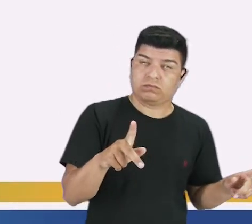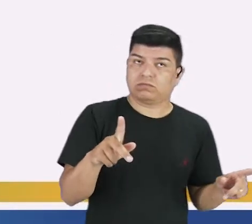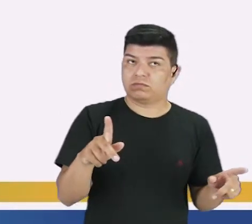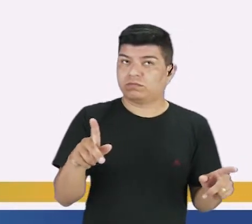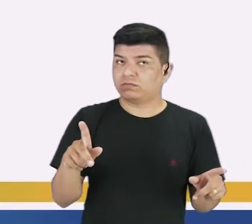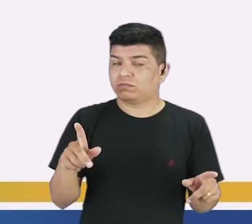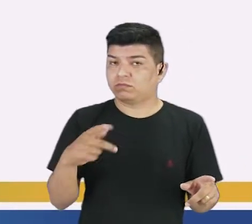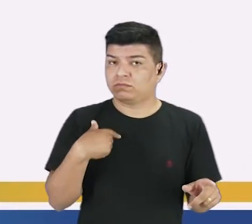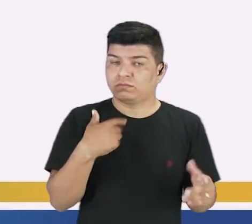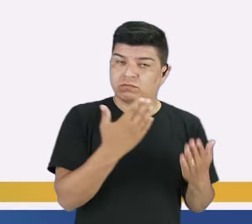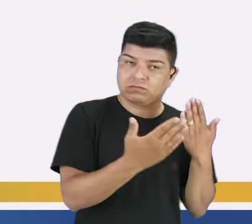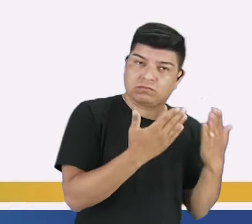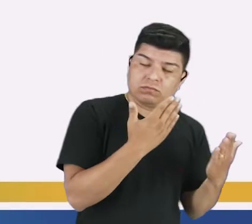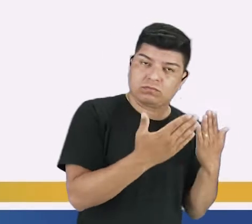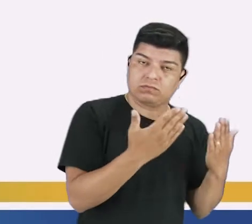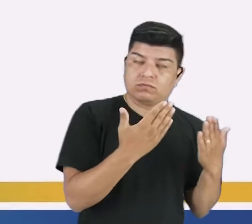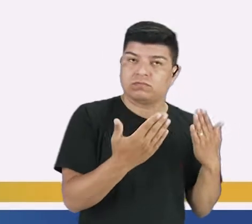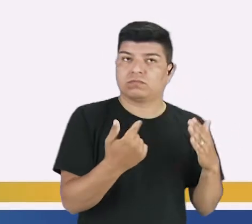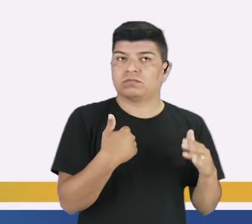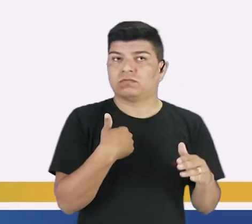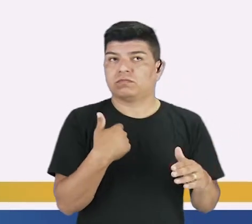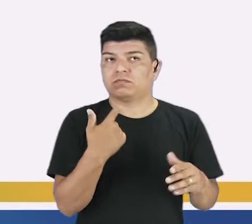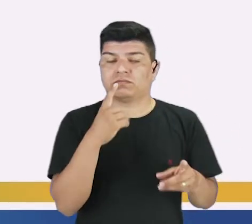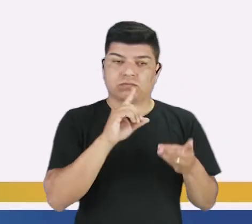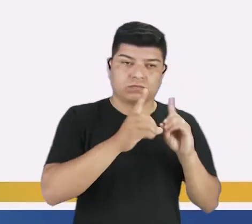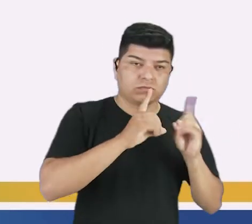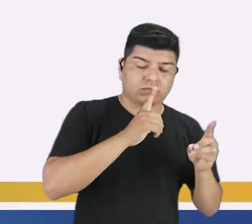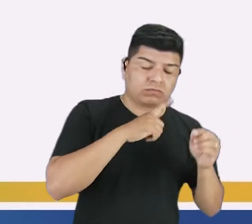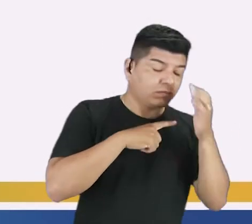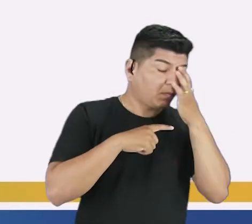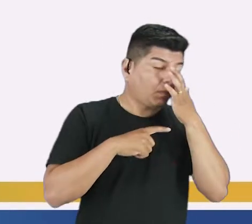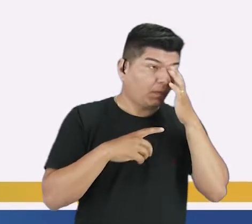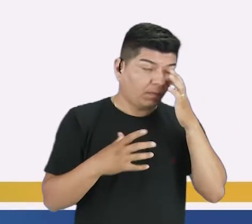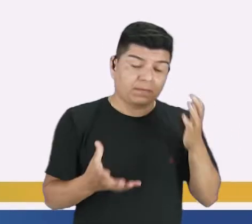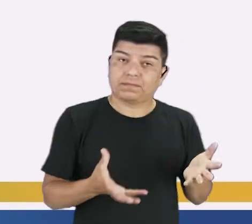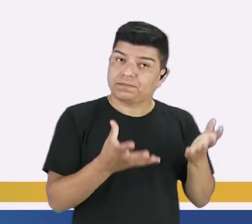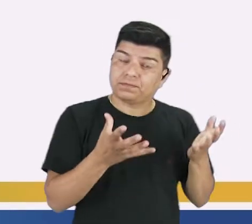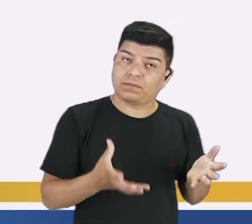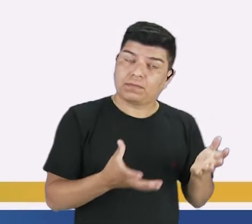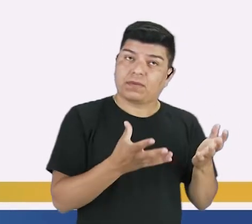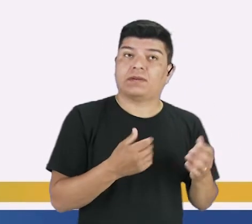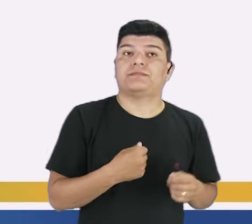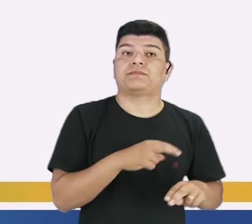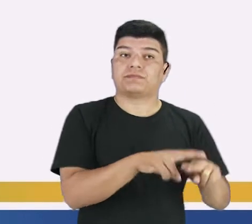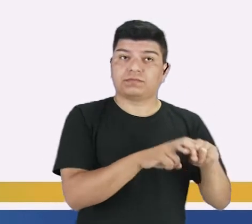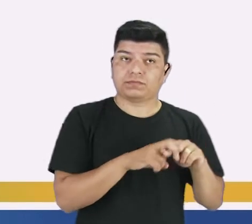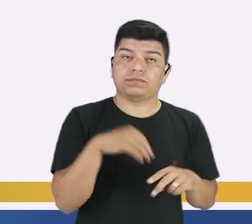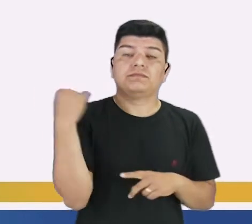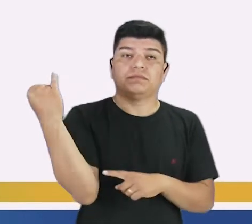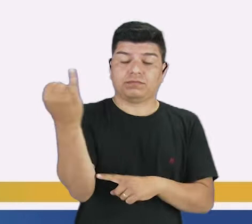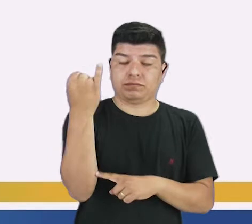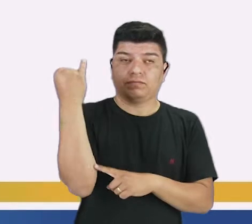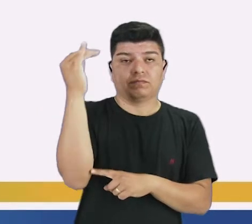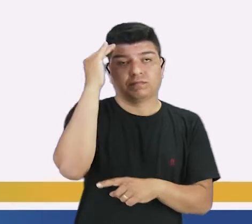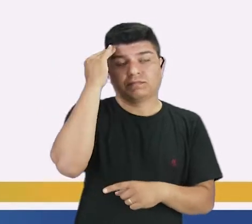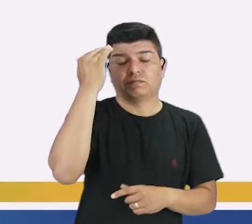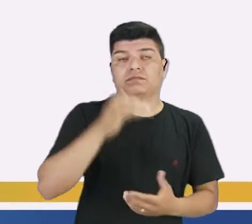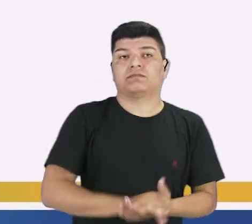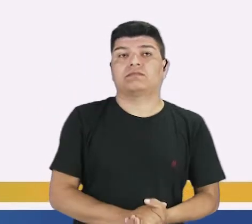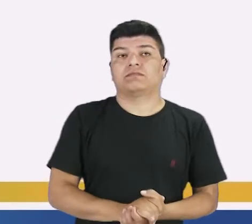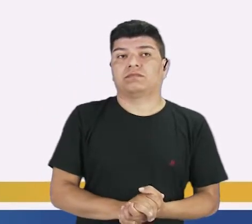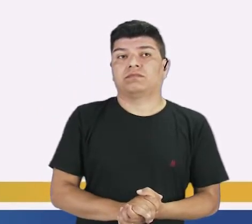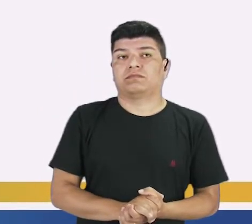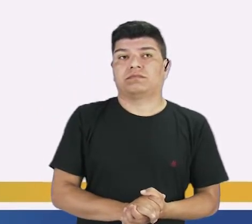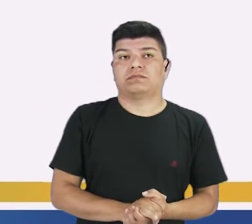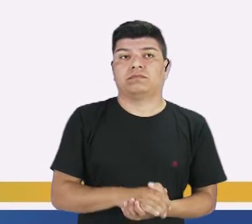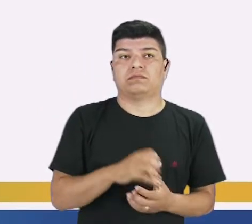há semelhanças, há diálogos, há influências, e isso é muito importante entender. E